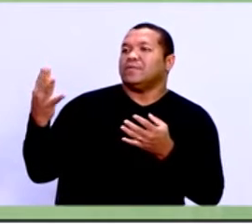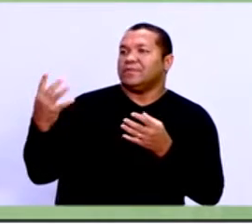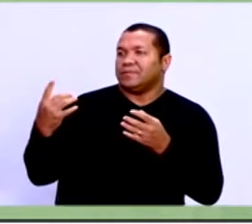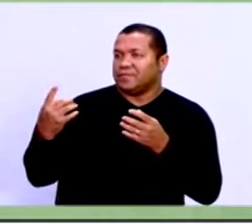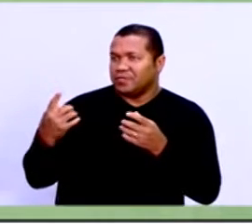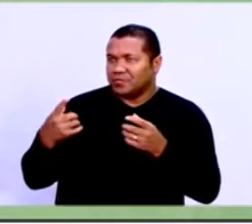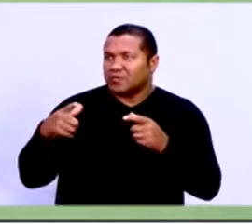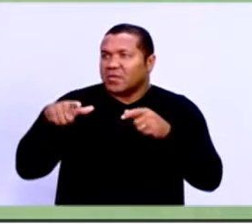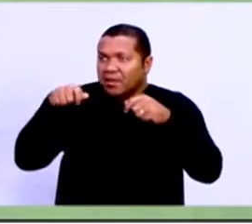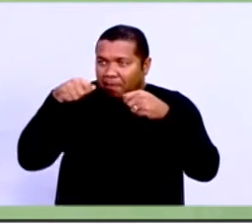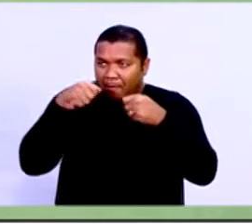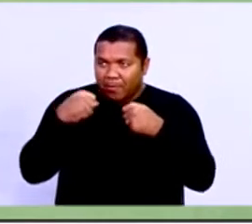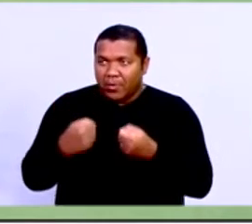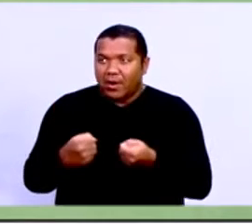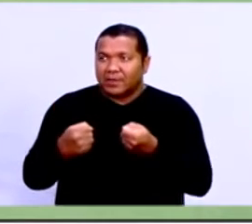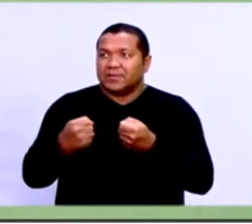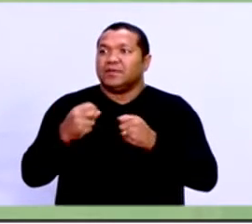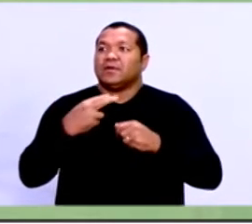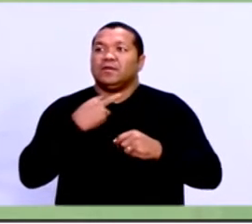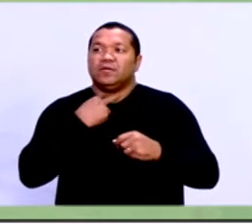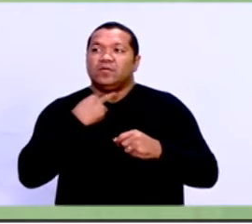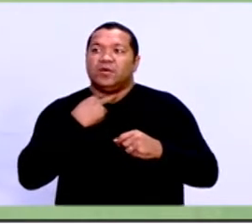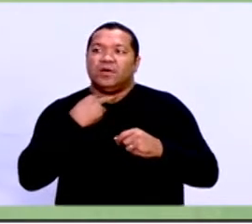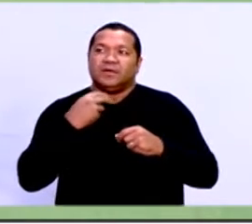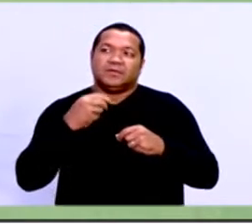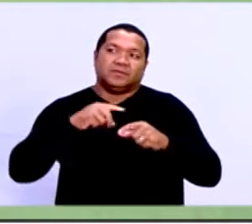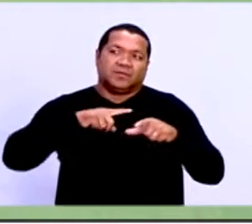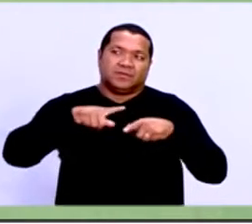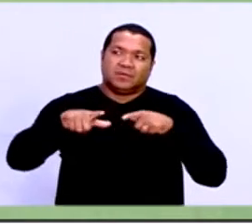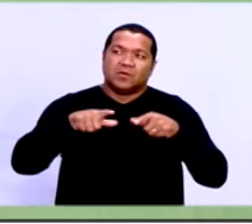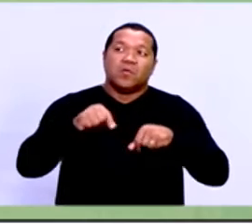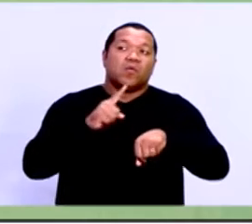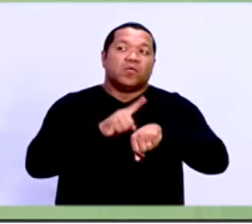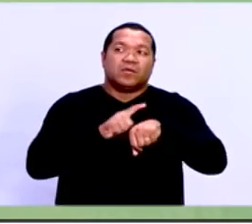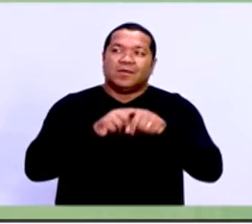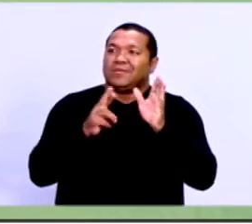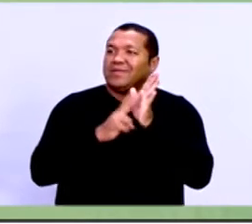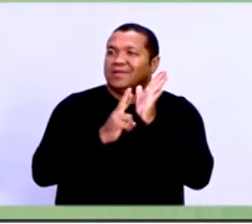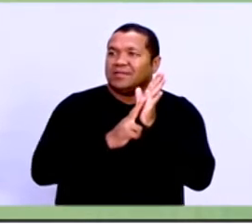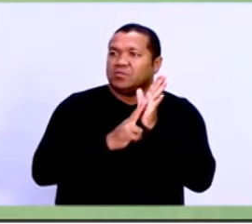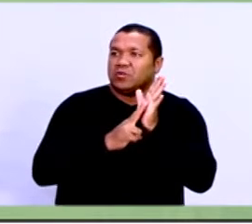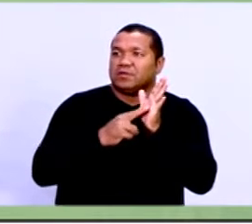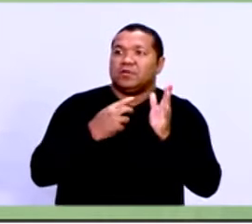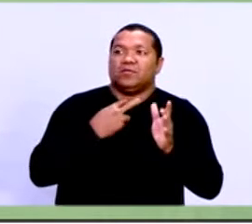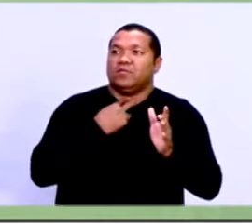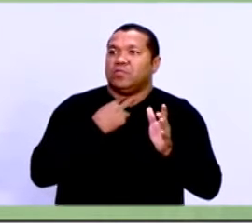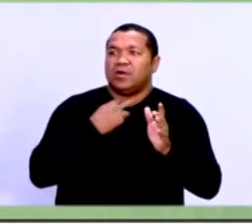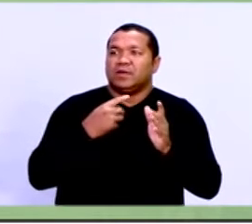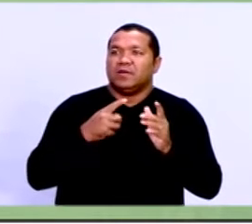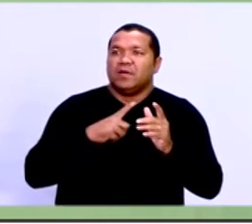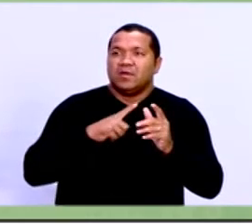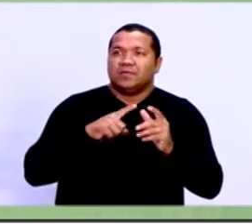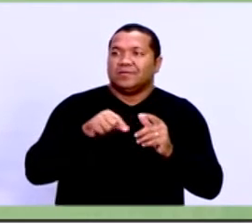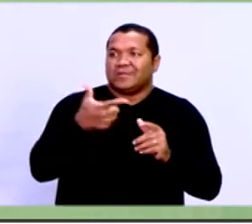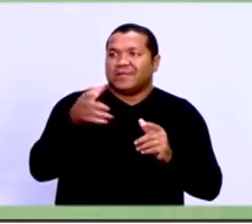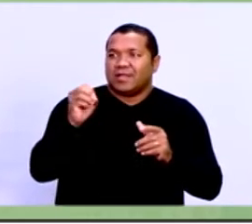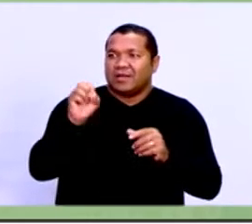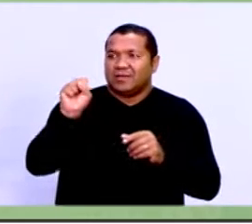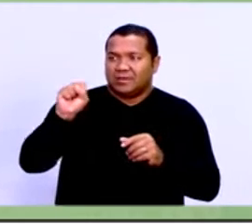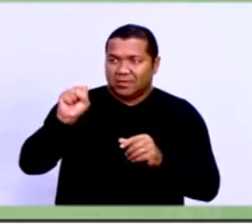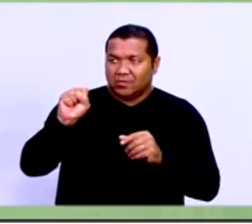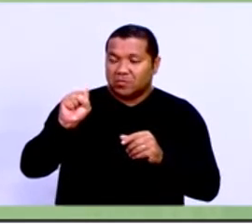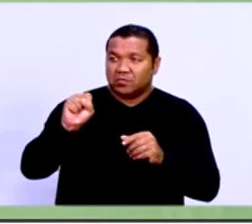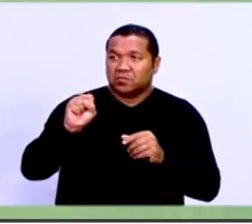do sistema o tempo de resposta do sistema não deve ultrapassar 10 segundos